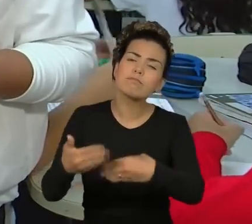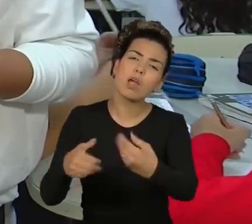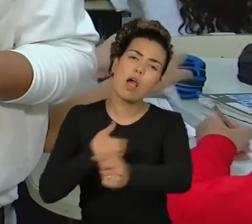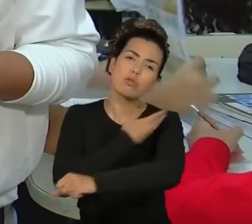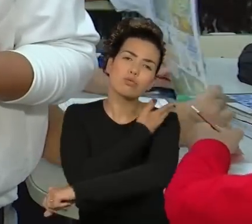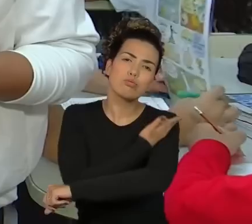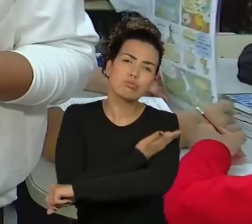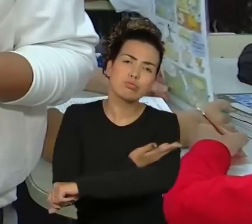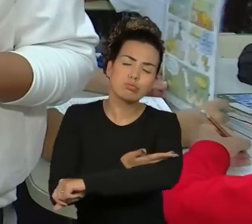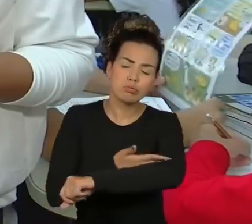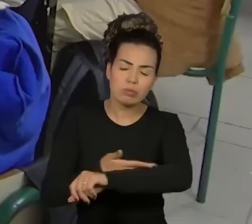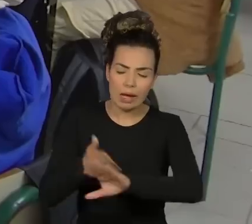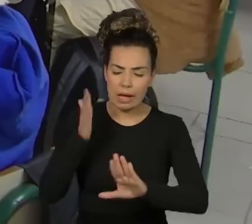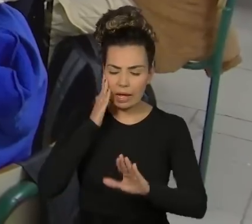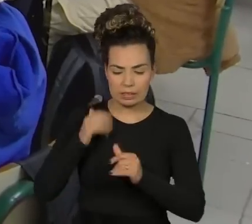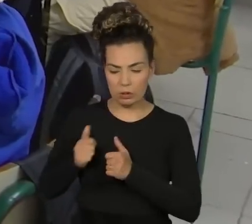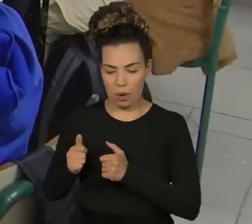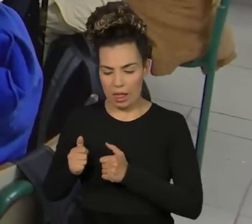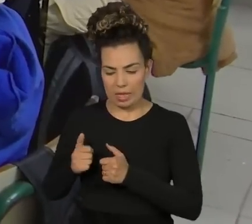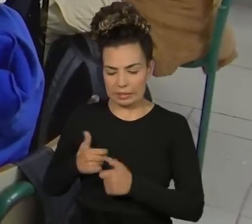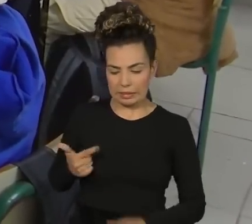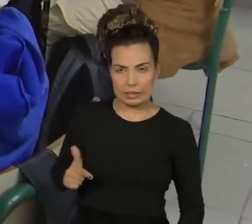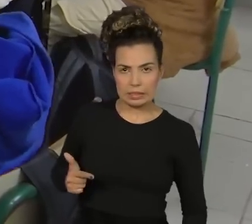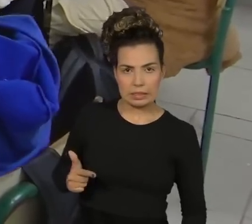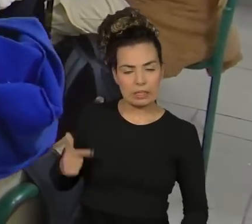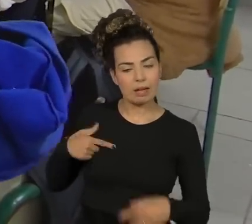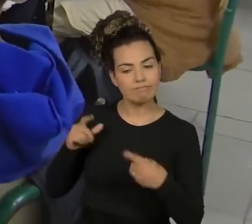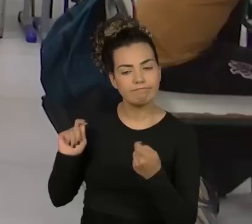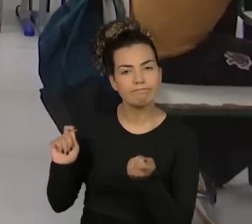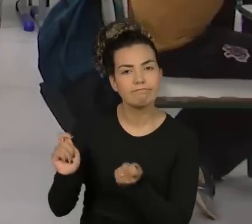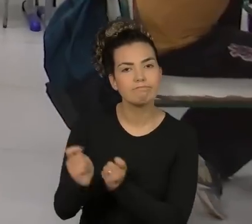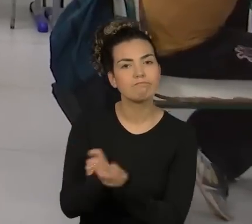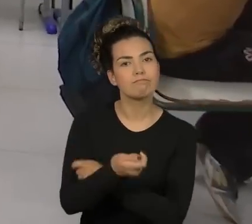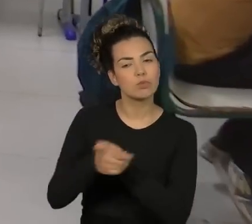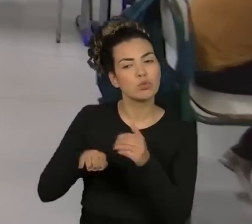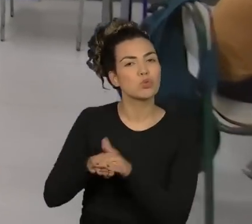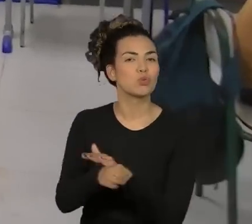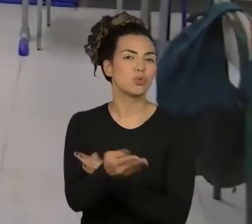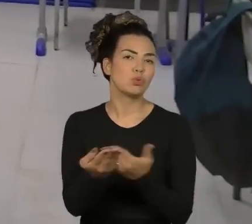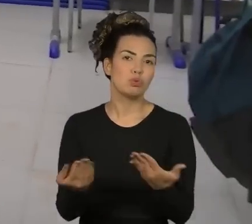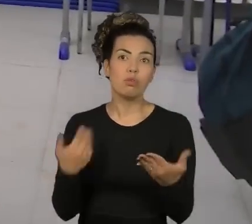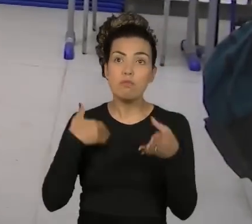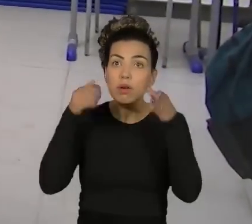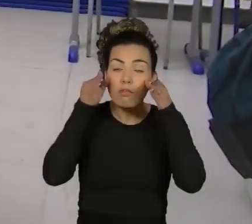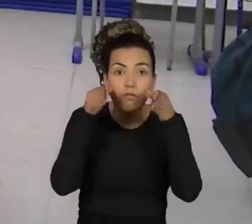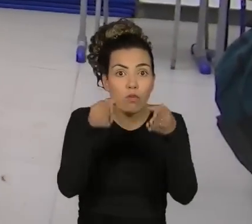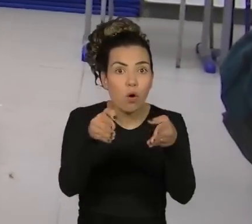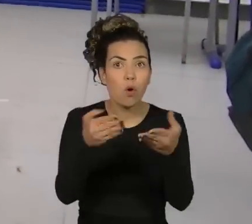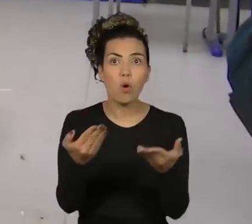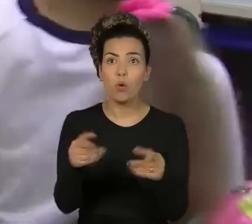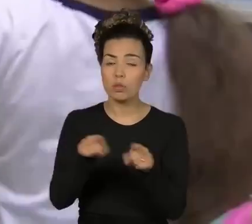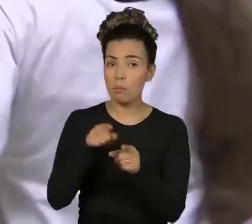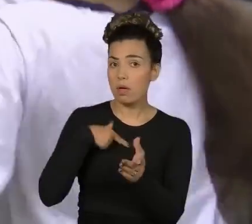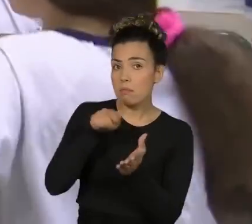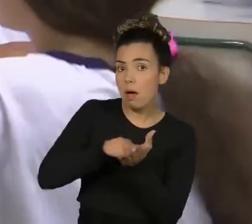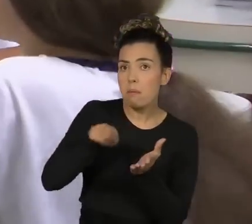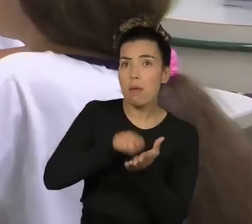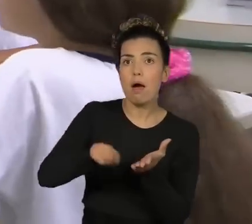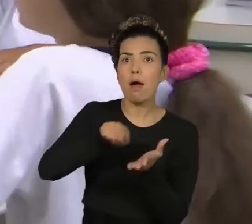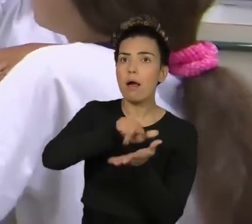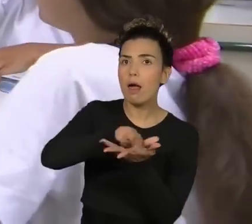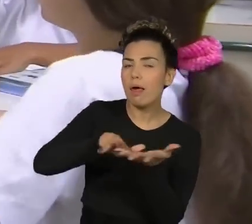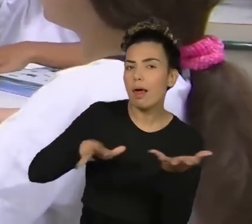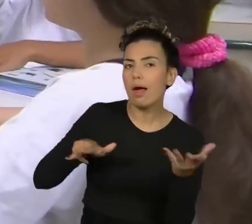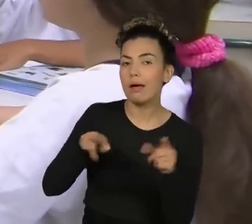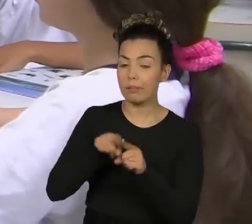adaptando, né, ao novo ritmo, de ficar mais focada, de buscar outras atividades para fazer e de fazer